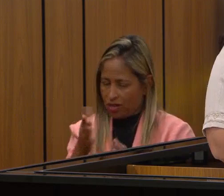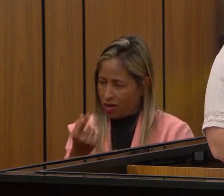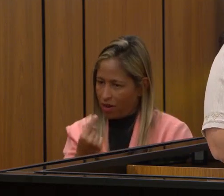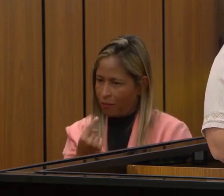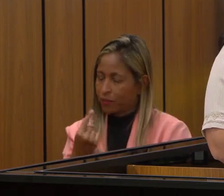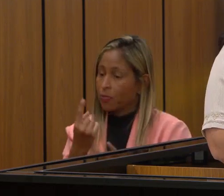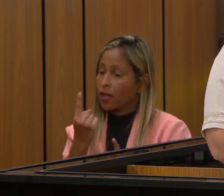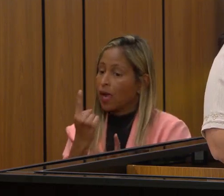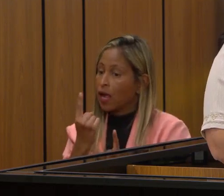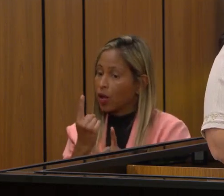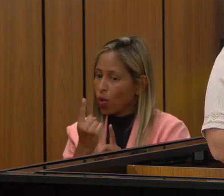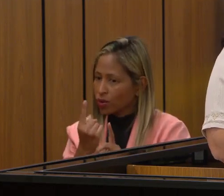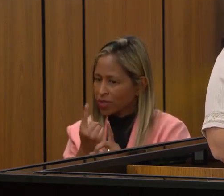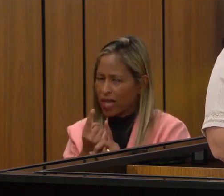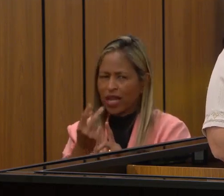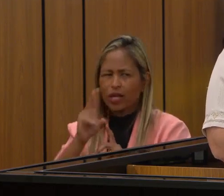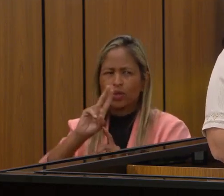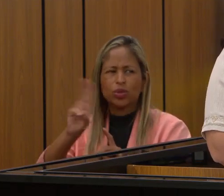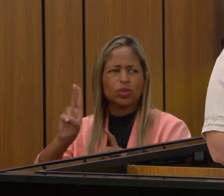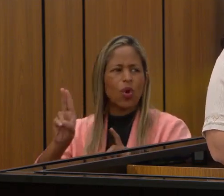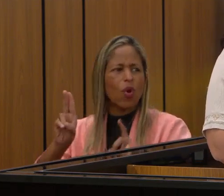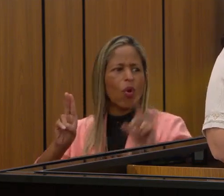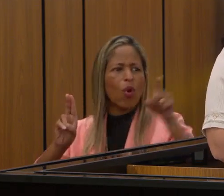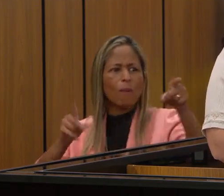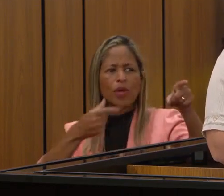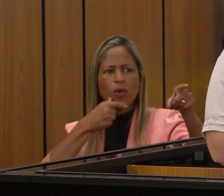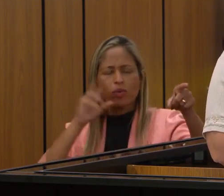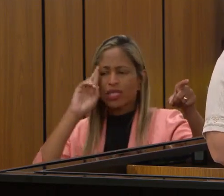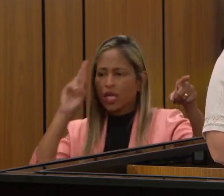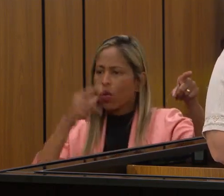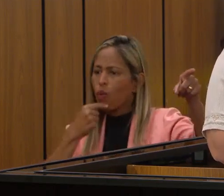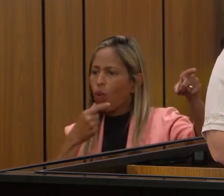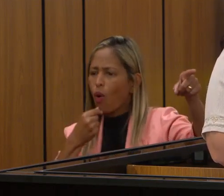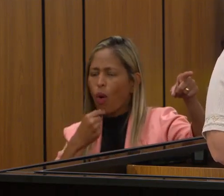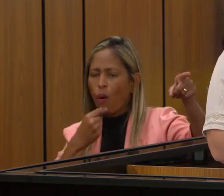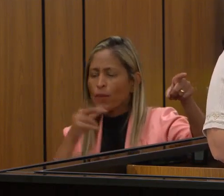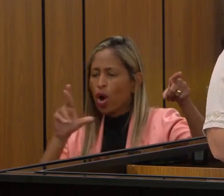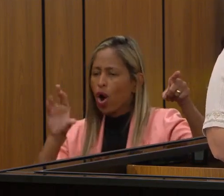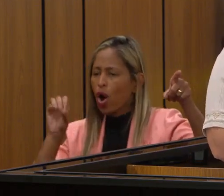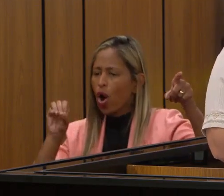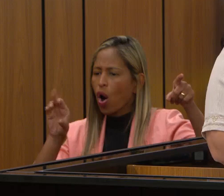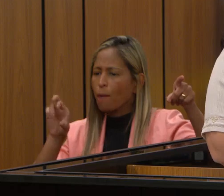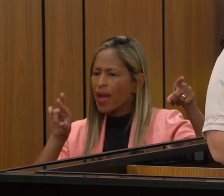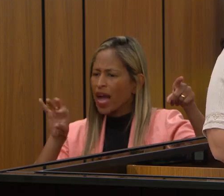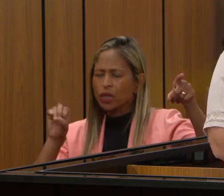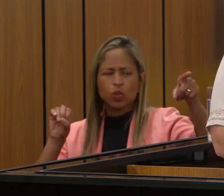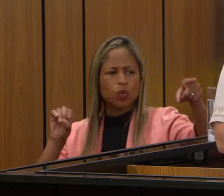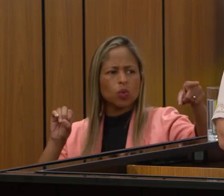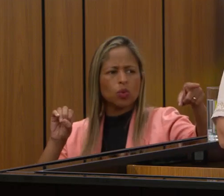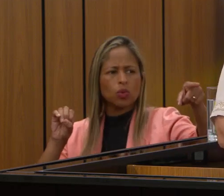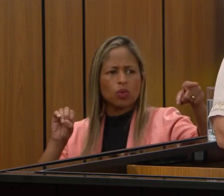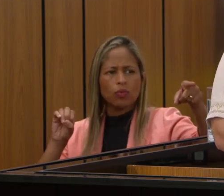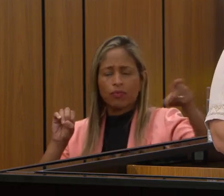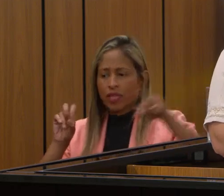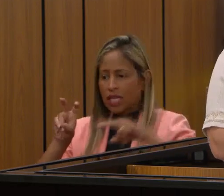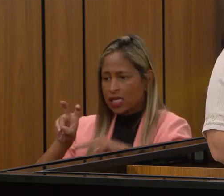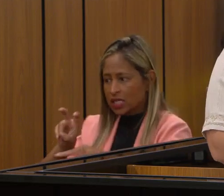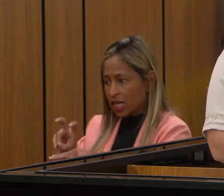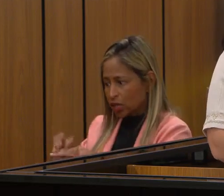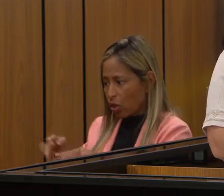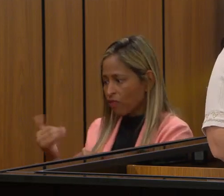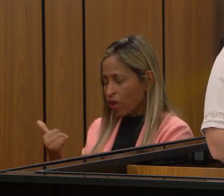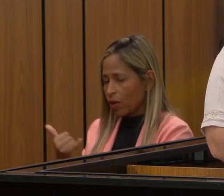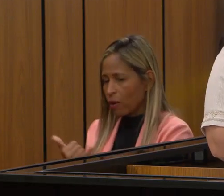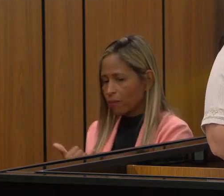eu encontrei no seu nome dele aquele senhor ali Por incrível que pareça eu sentei perto dele ele me disse